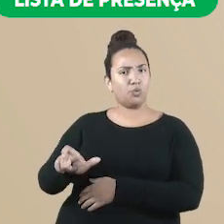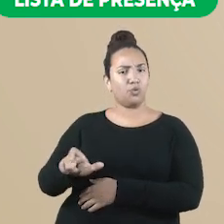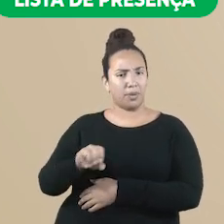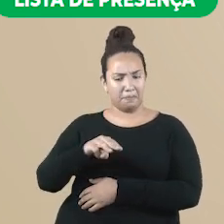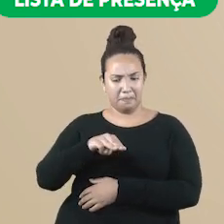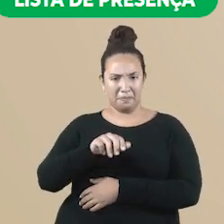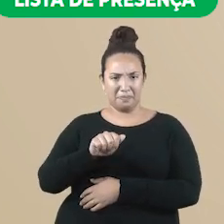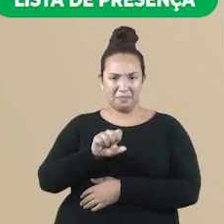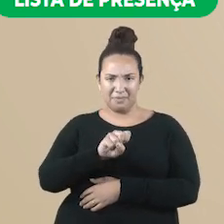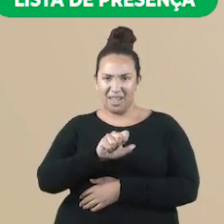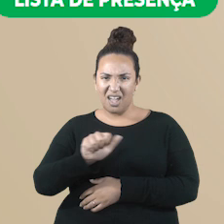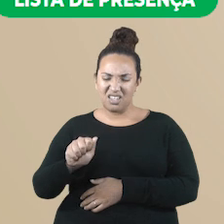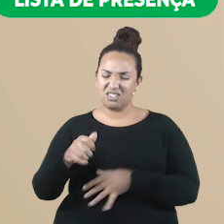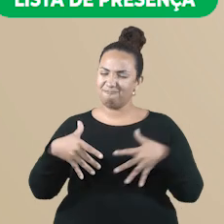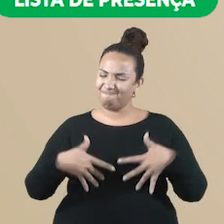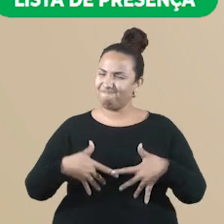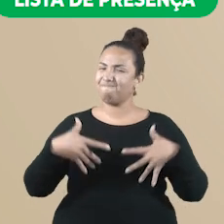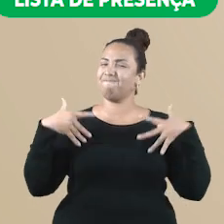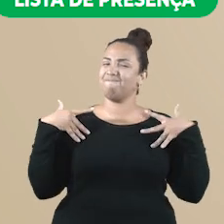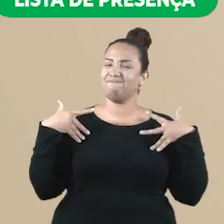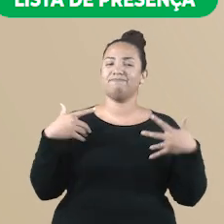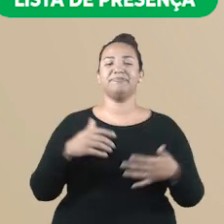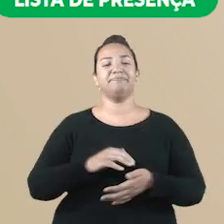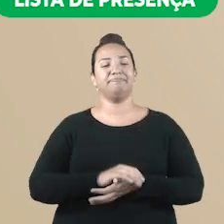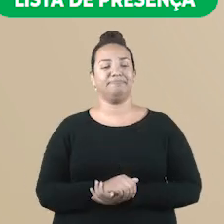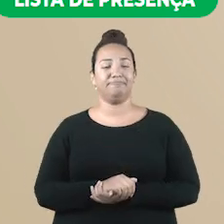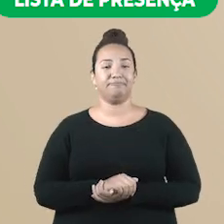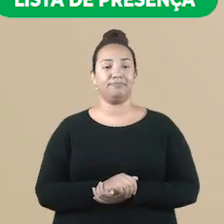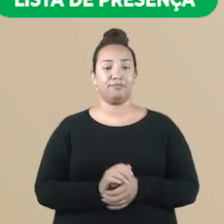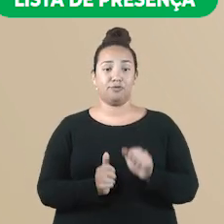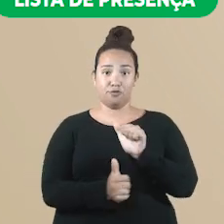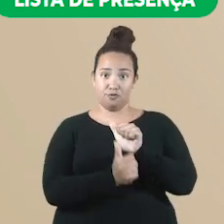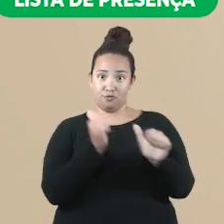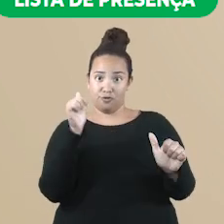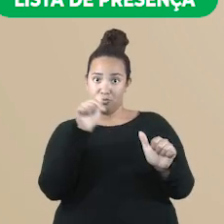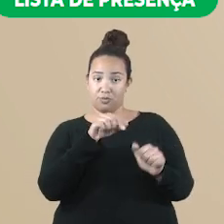do José foi massa. Me diverti muito.